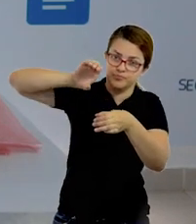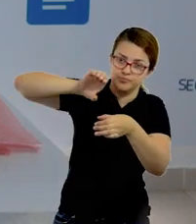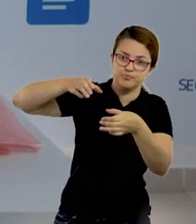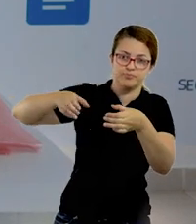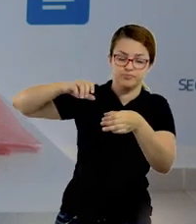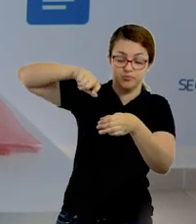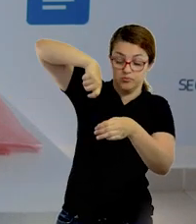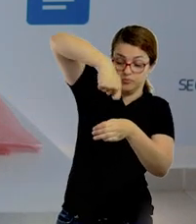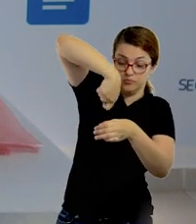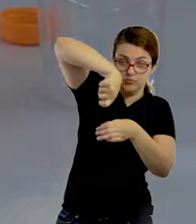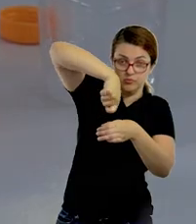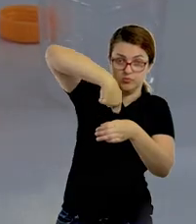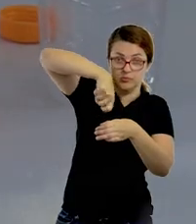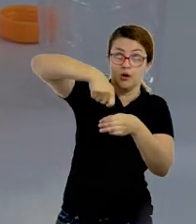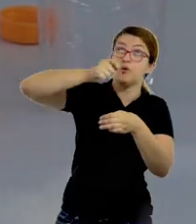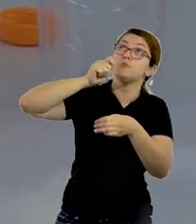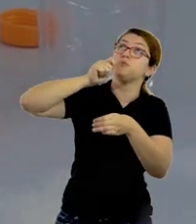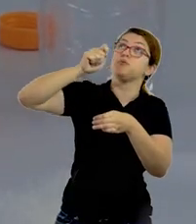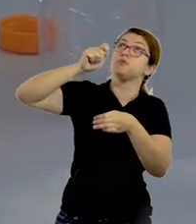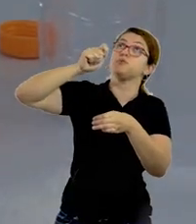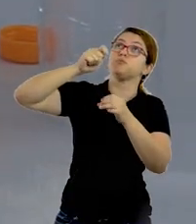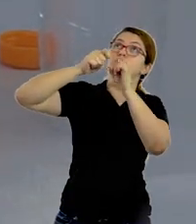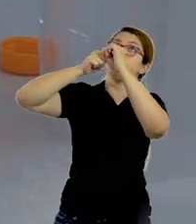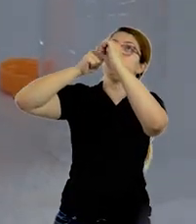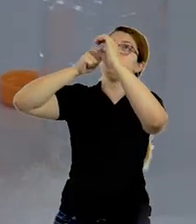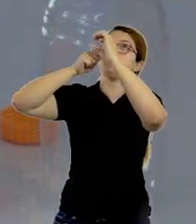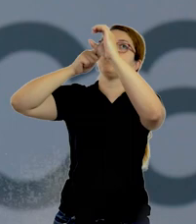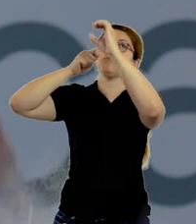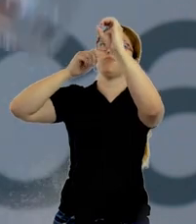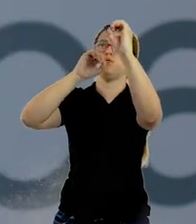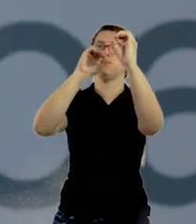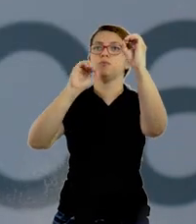e deixa a criança fazer a bolha dela.